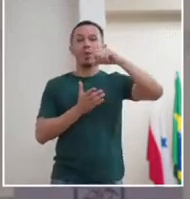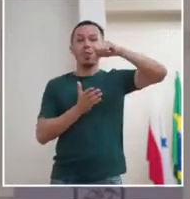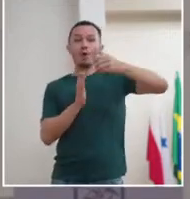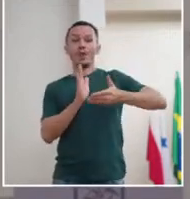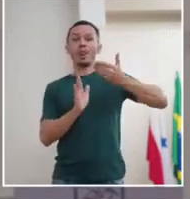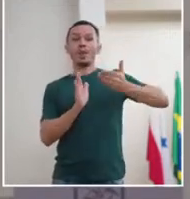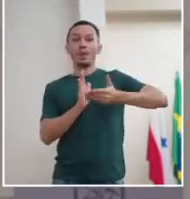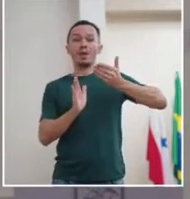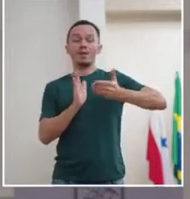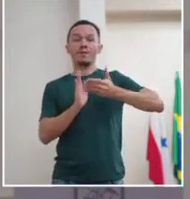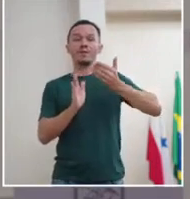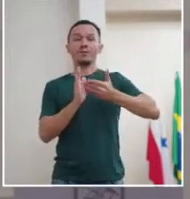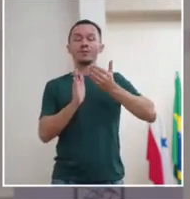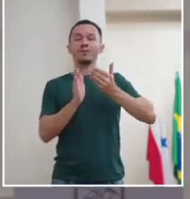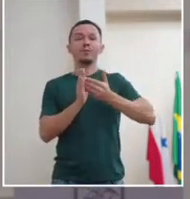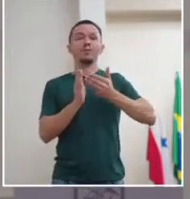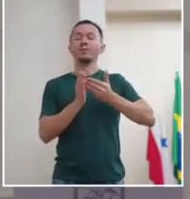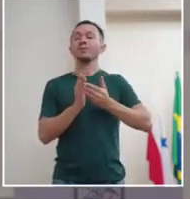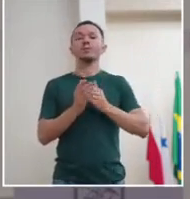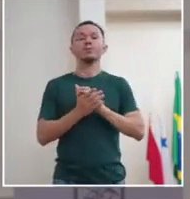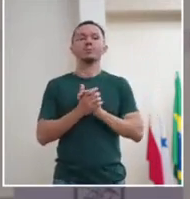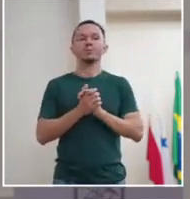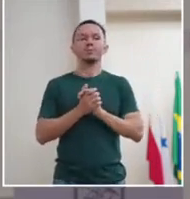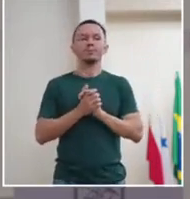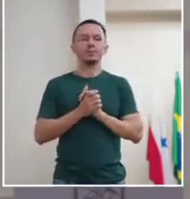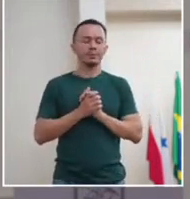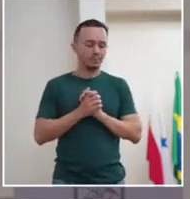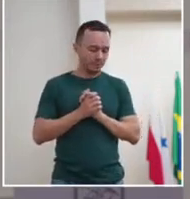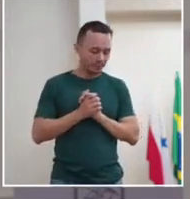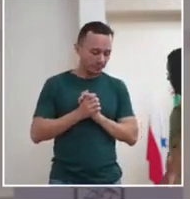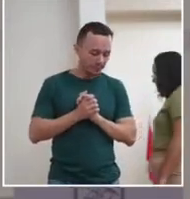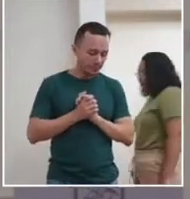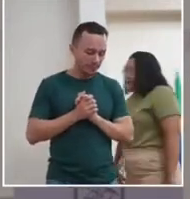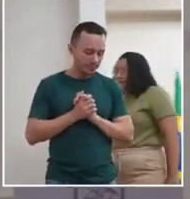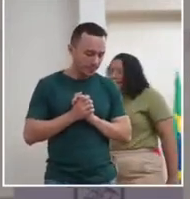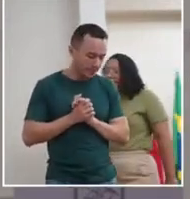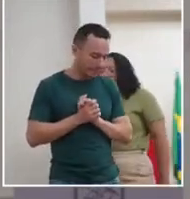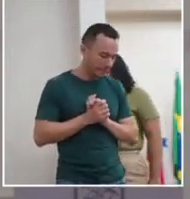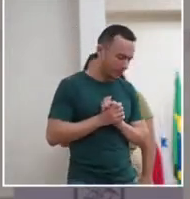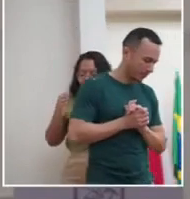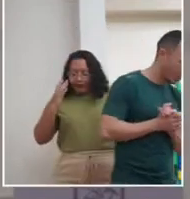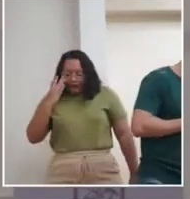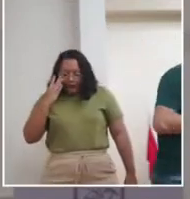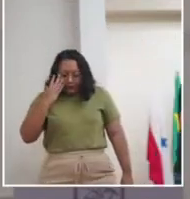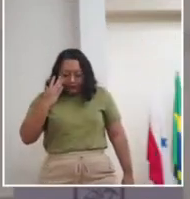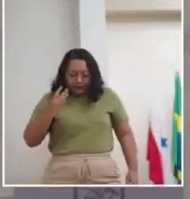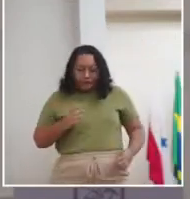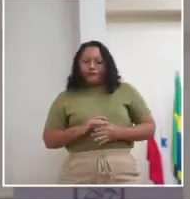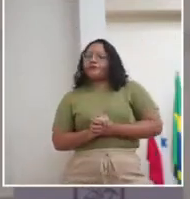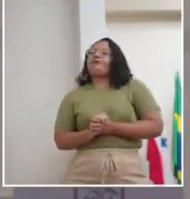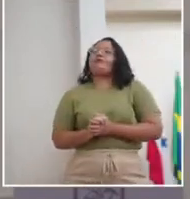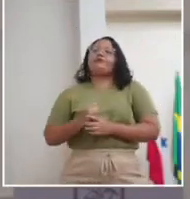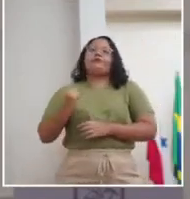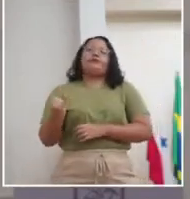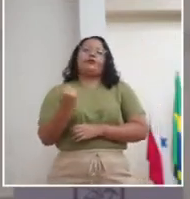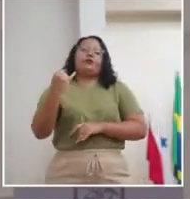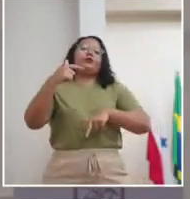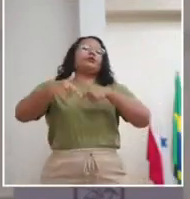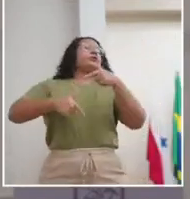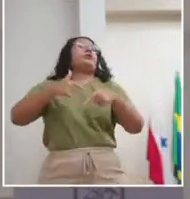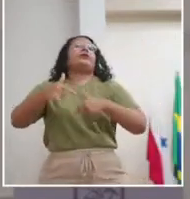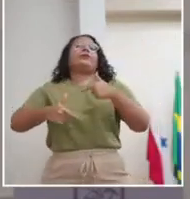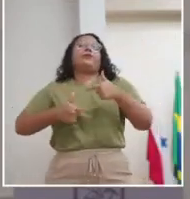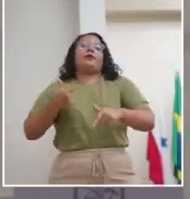3 textos inéditos, dentre eles sua tese de doutorado, A Civilização da Palha, que é um importante e complexo trabalho sobre a arte trançada dos